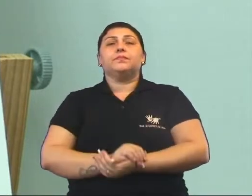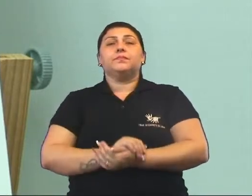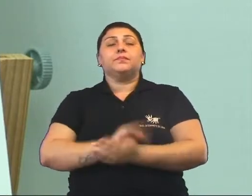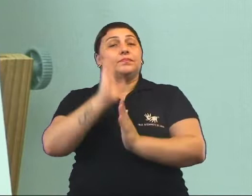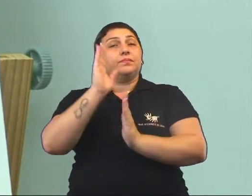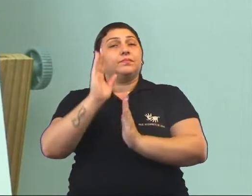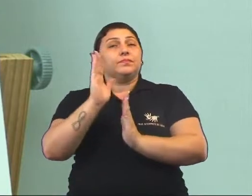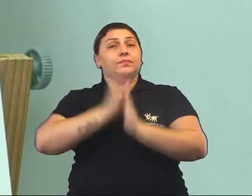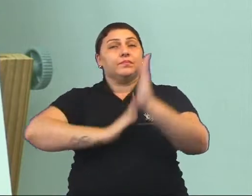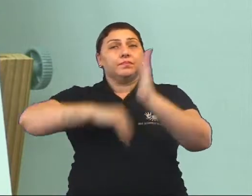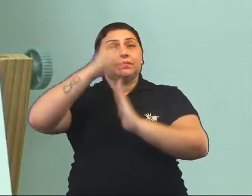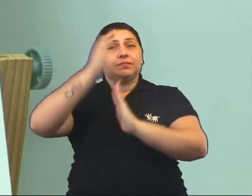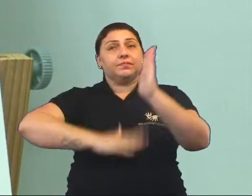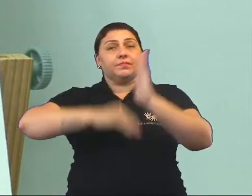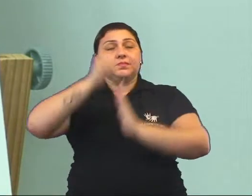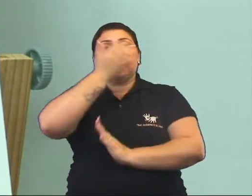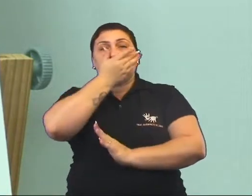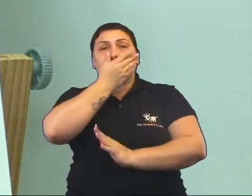tinta,